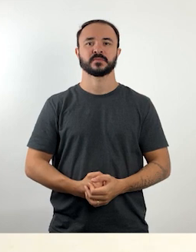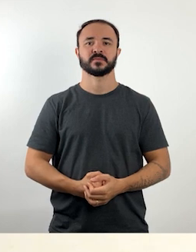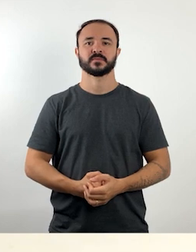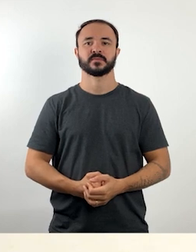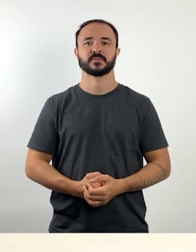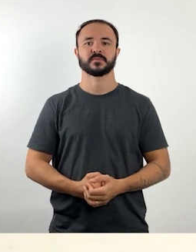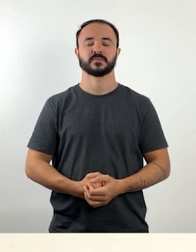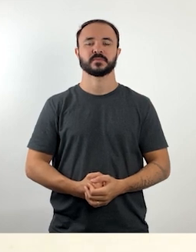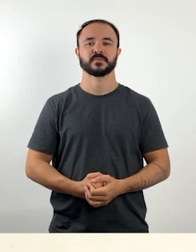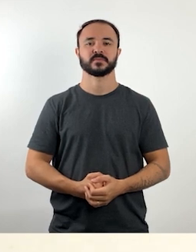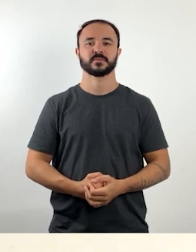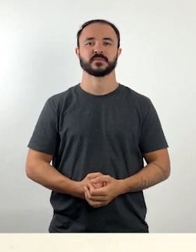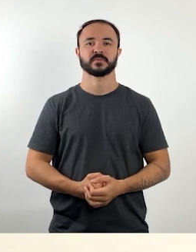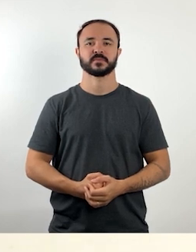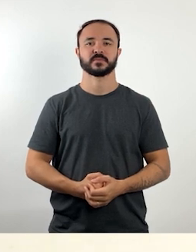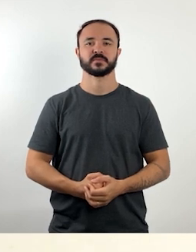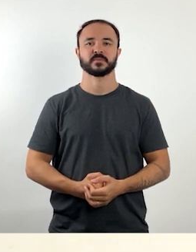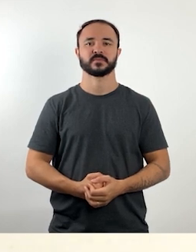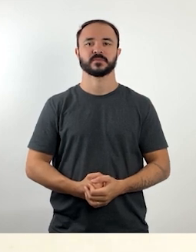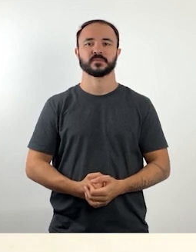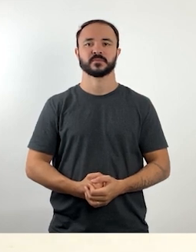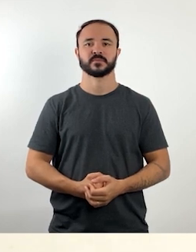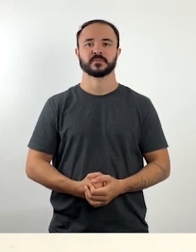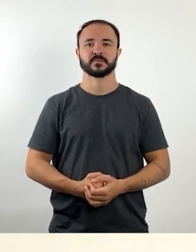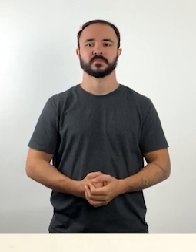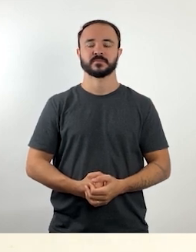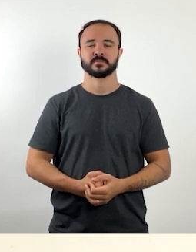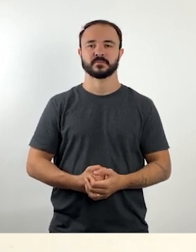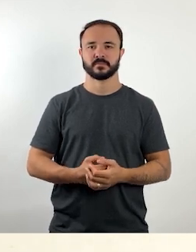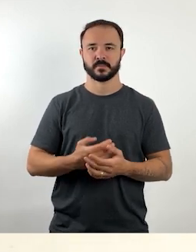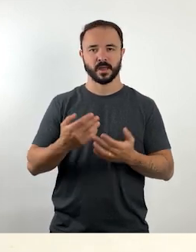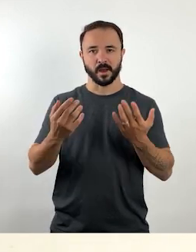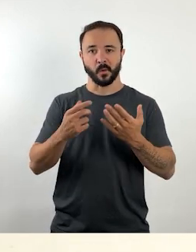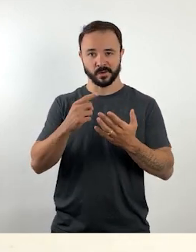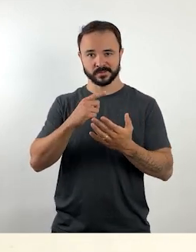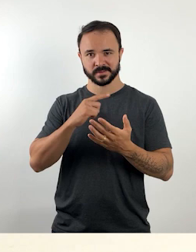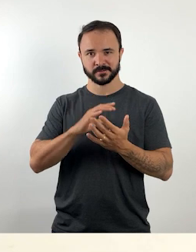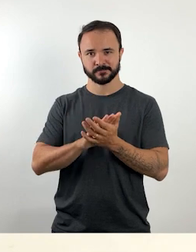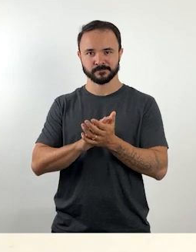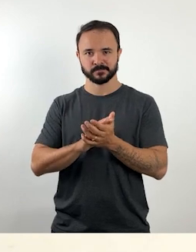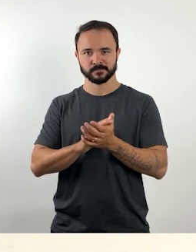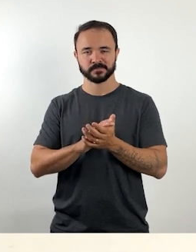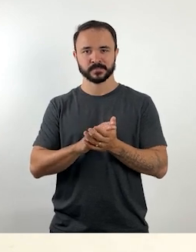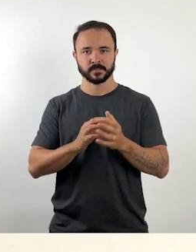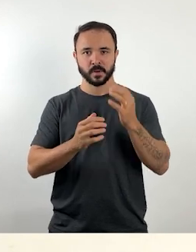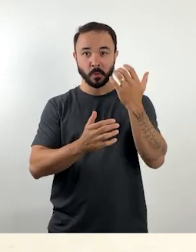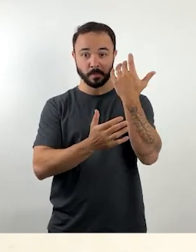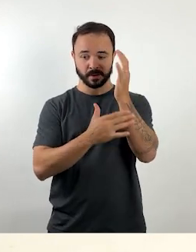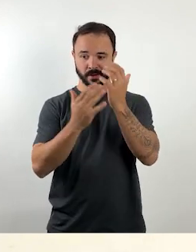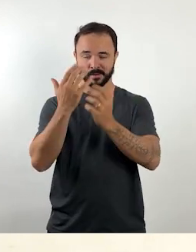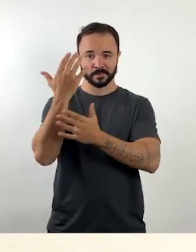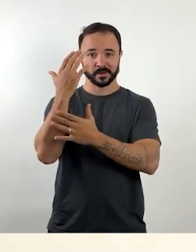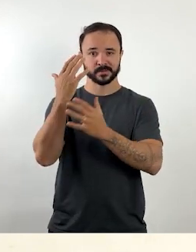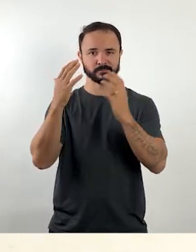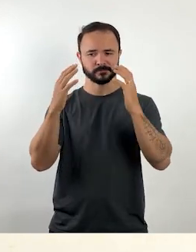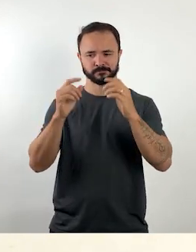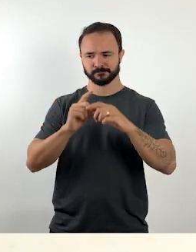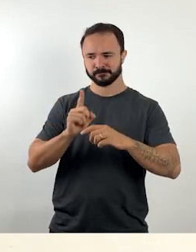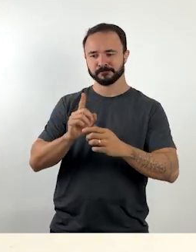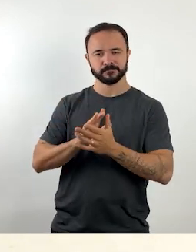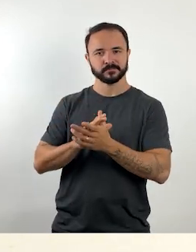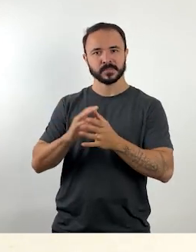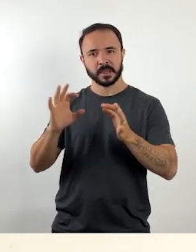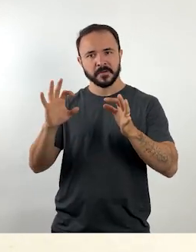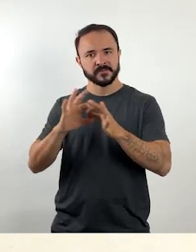a fixação total dos meus braços. Agora os braços estão fixos. Olha só, vou fazer um movimento um pouco do motor, você